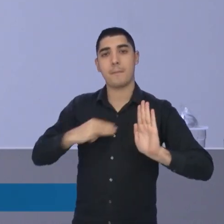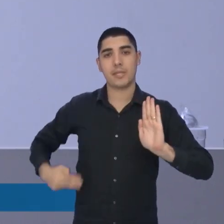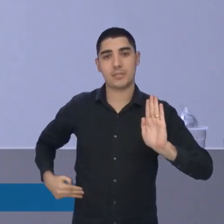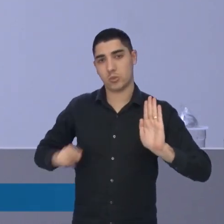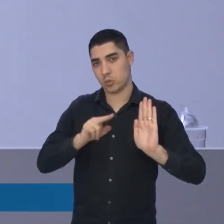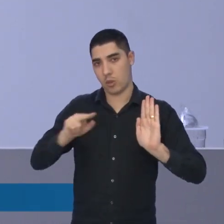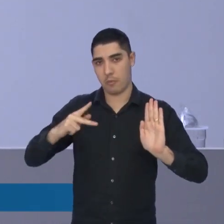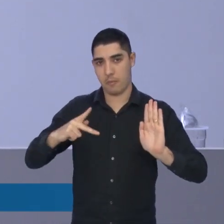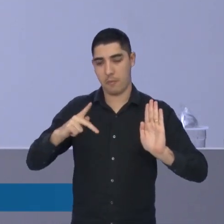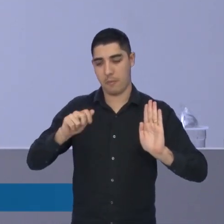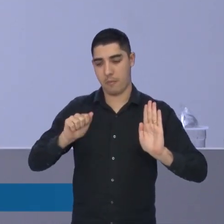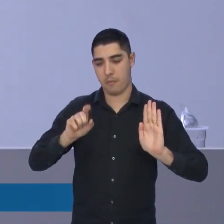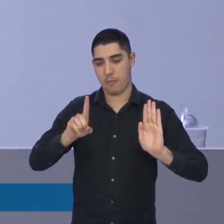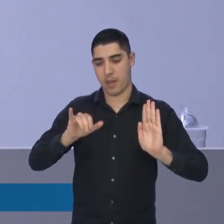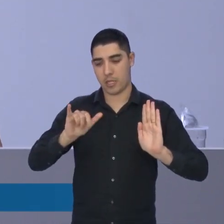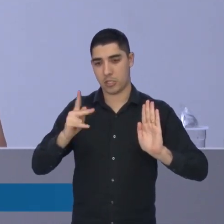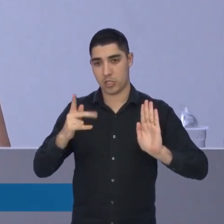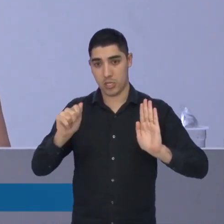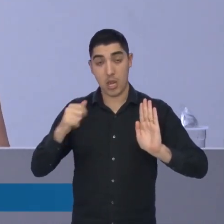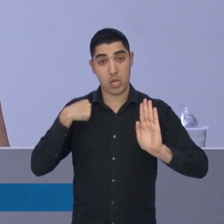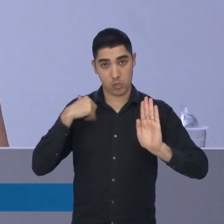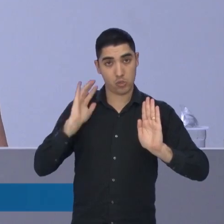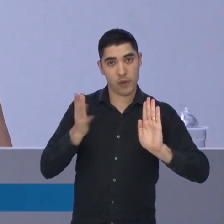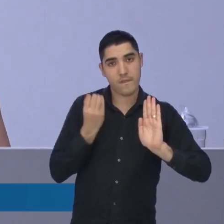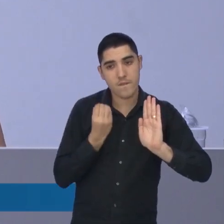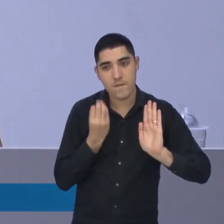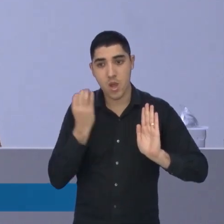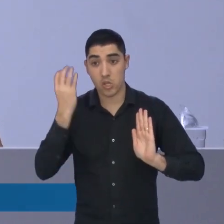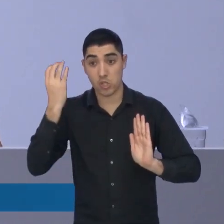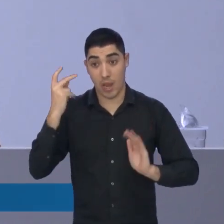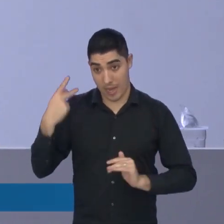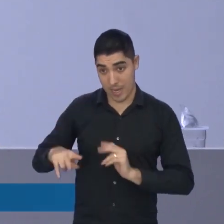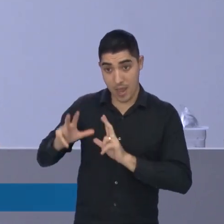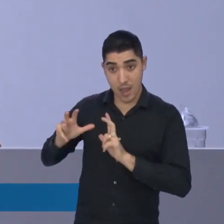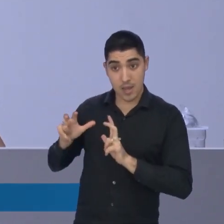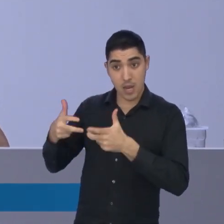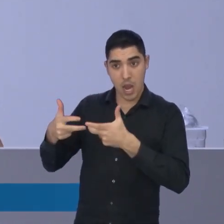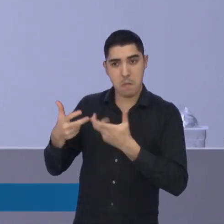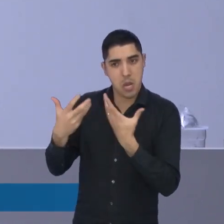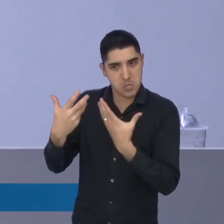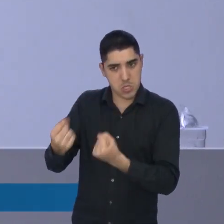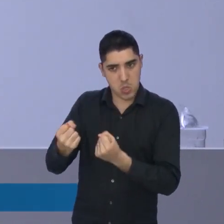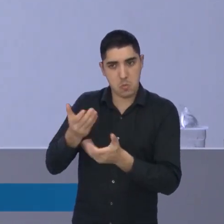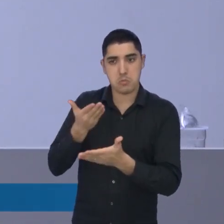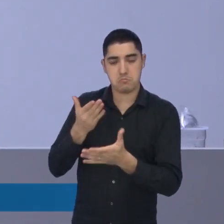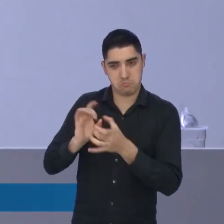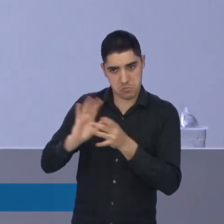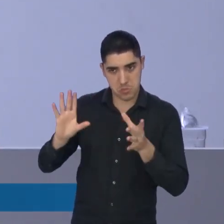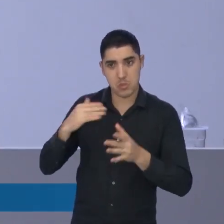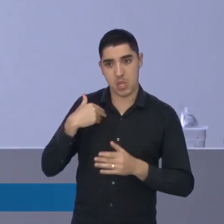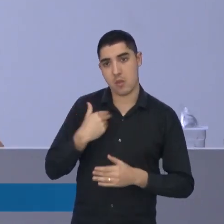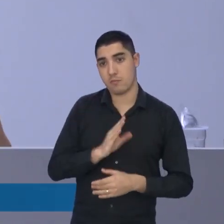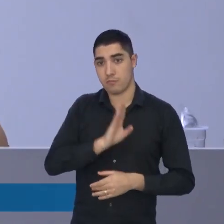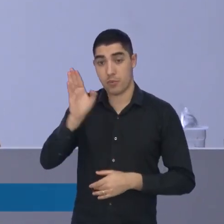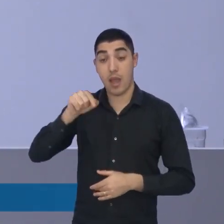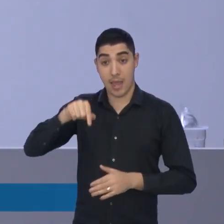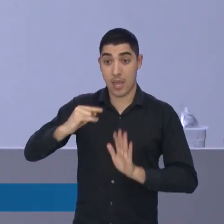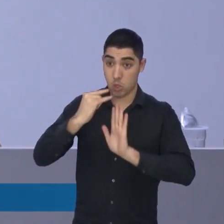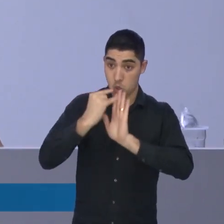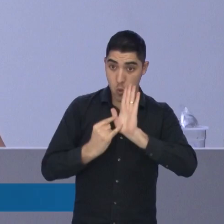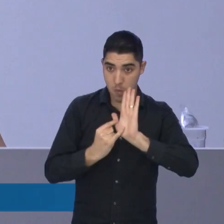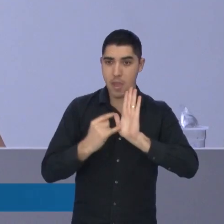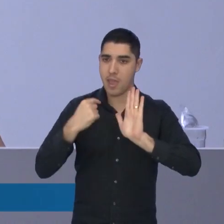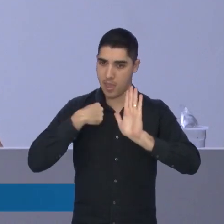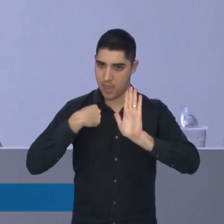viagem autorizada aqui pela Câmara, inclusive na documentação que eu fui, eu